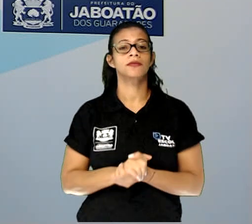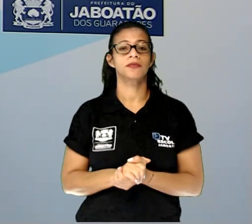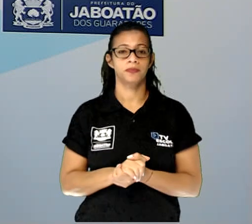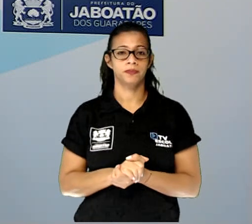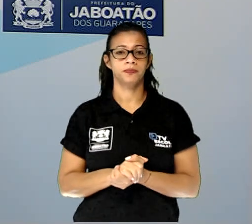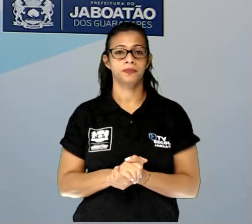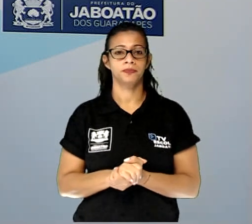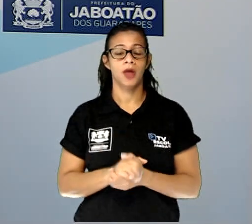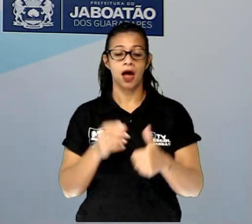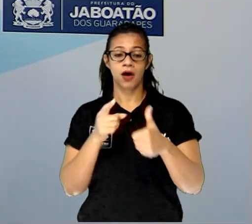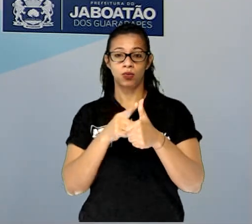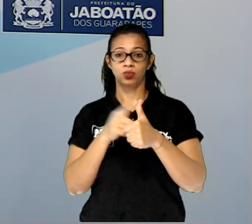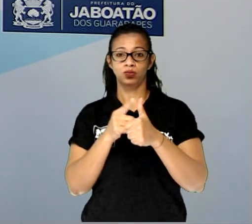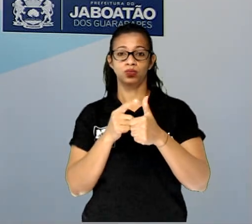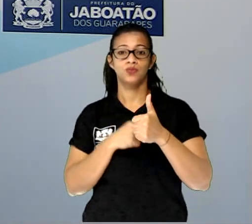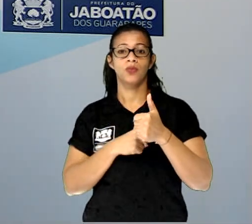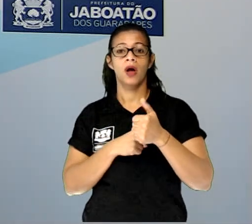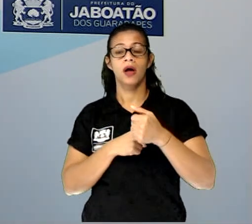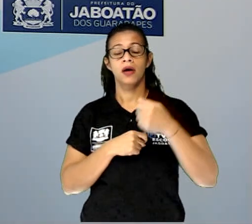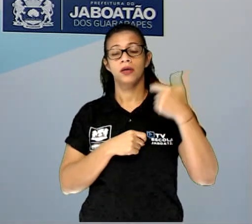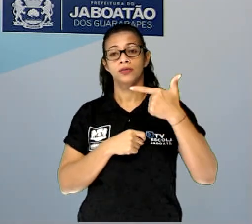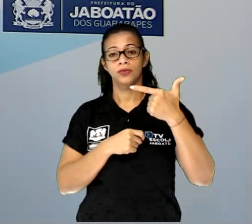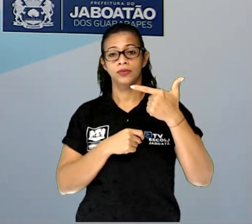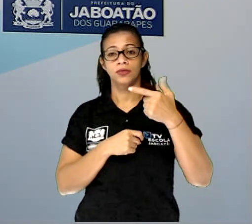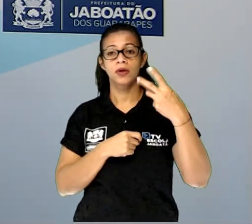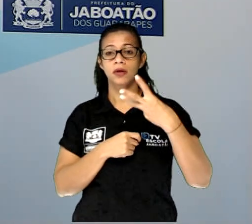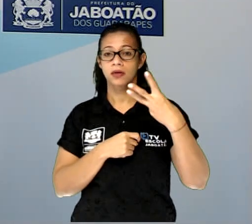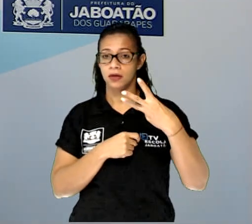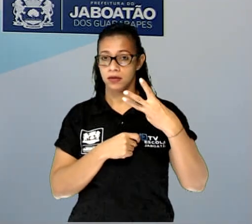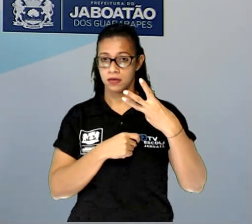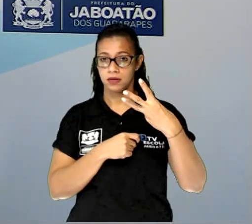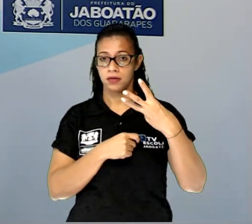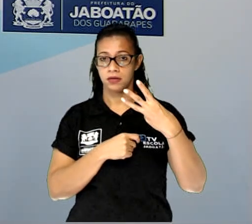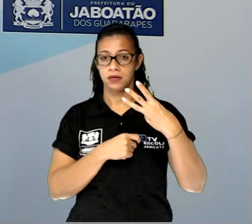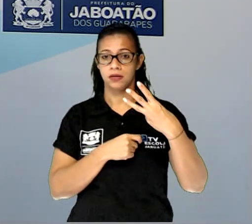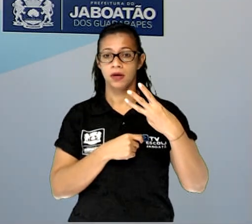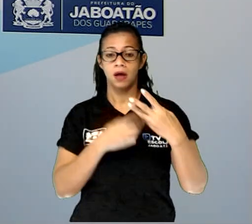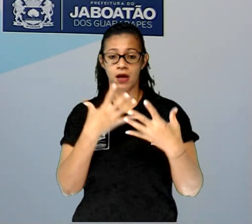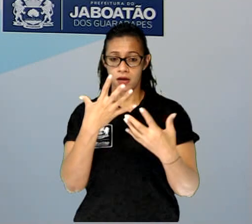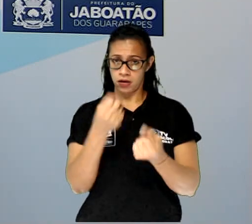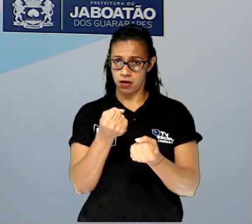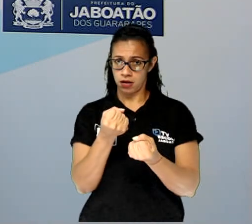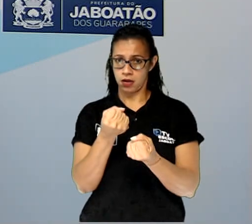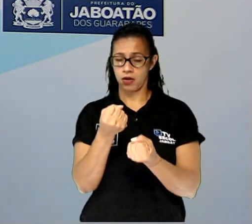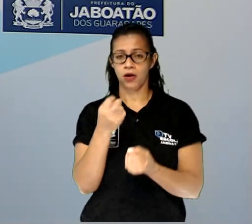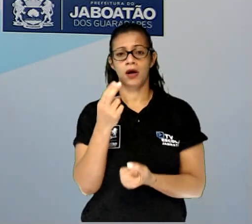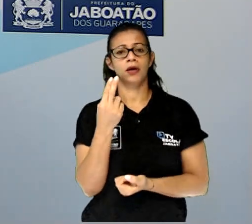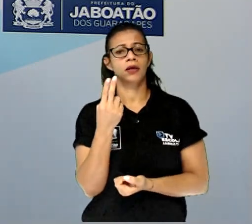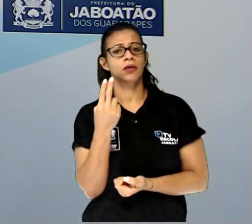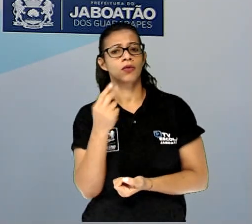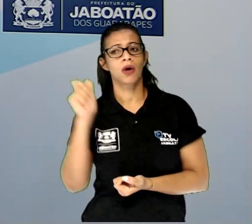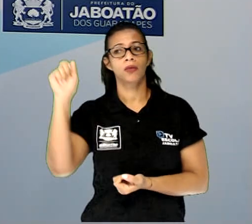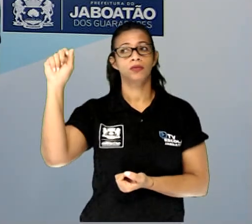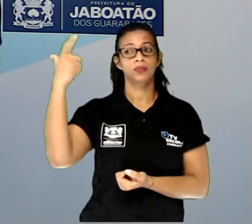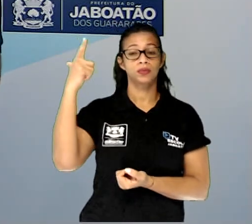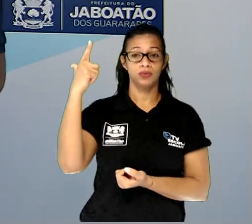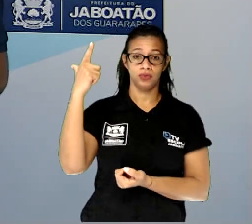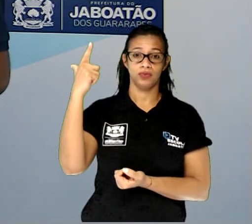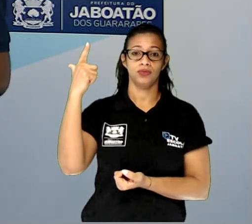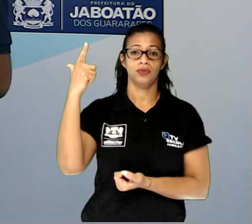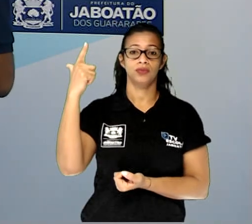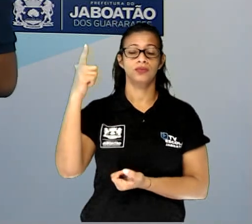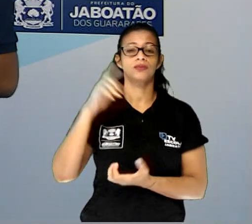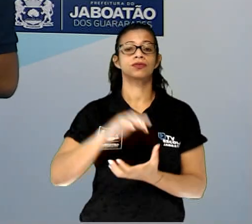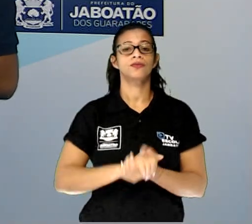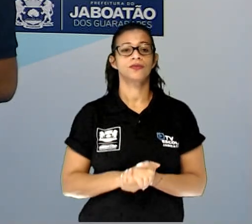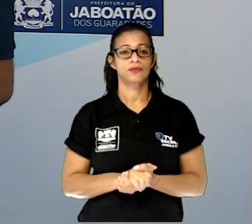1, 2 e 3, elas vão receber igual quantidade de energia solar. A quantidade de energia vai ser a mesma.